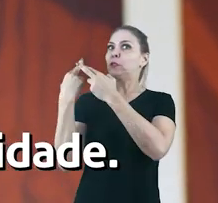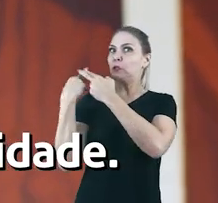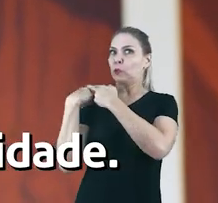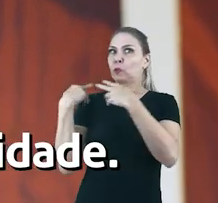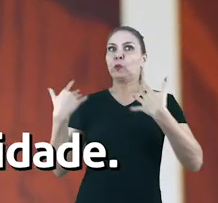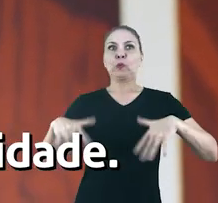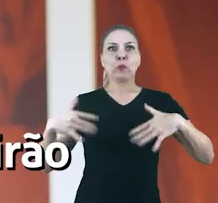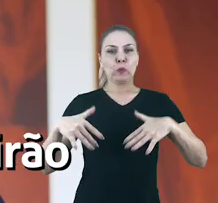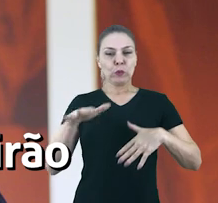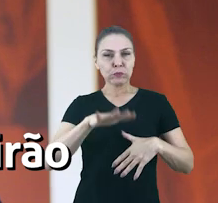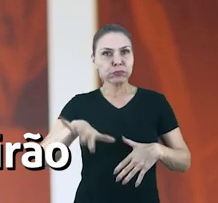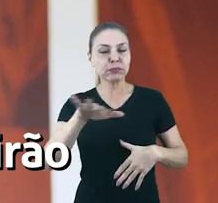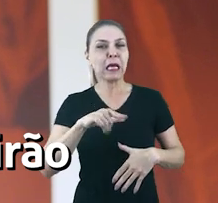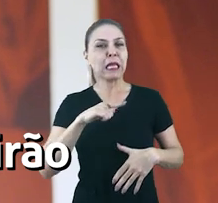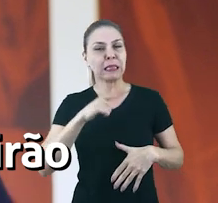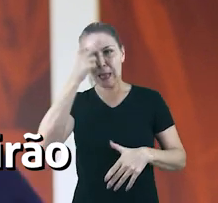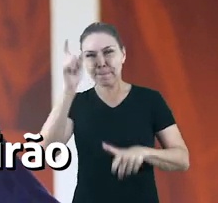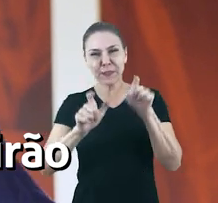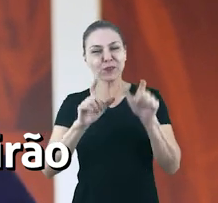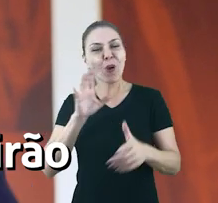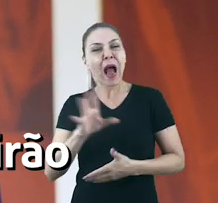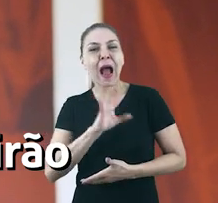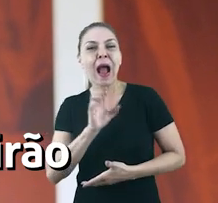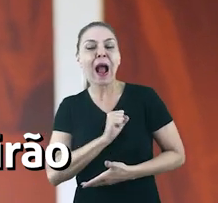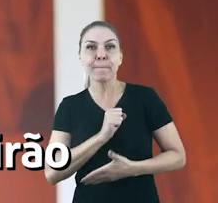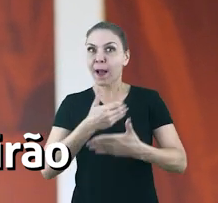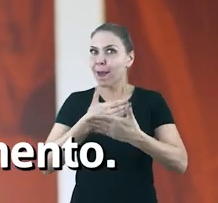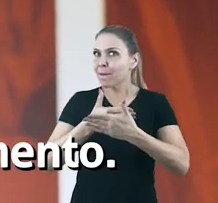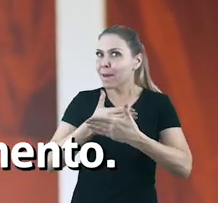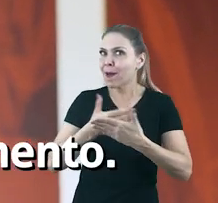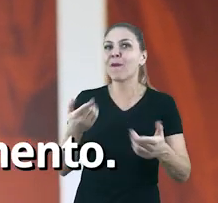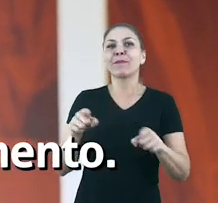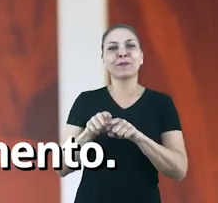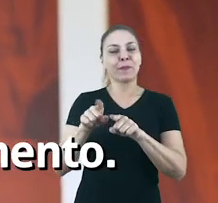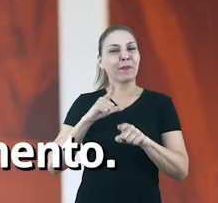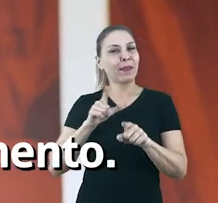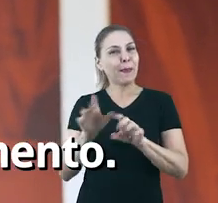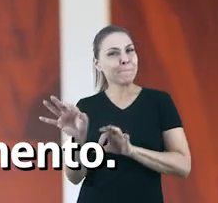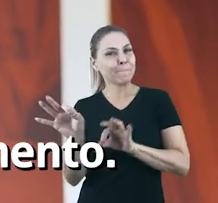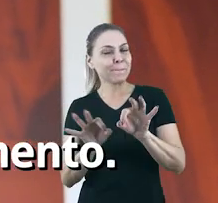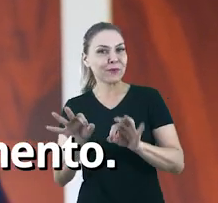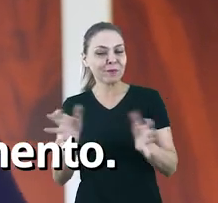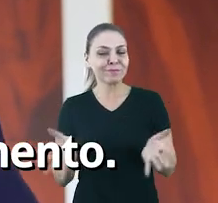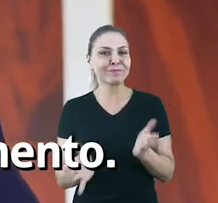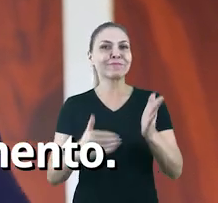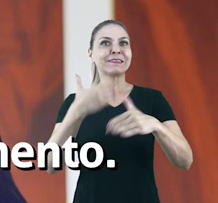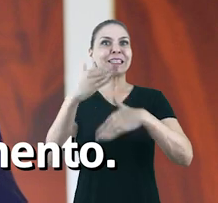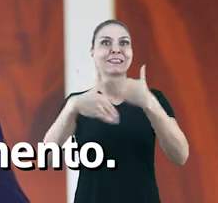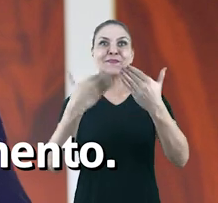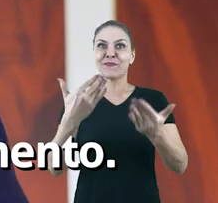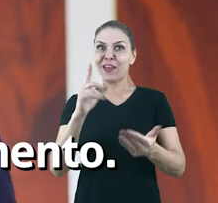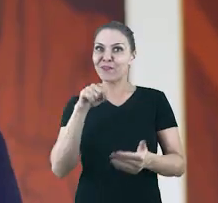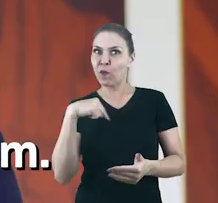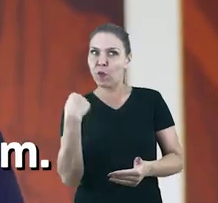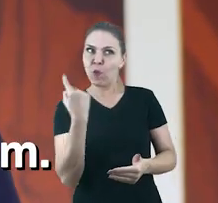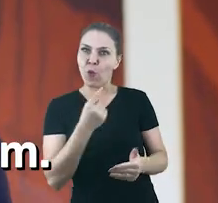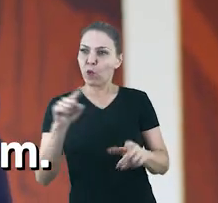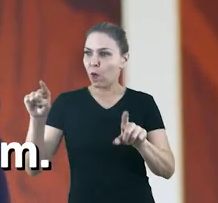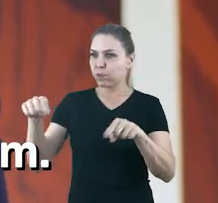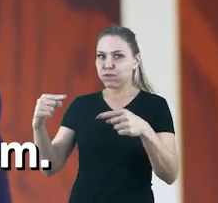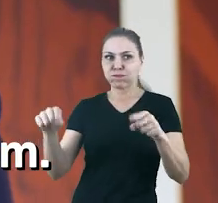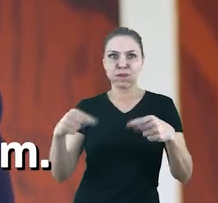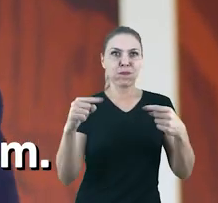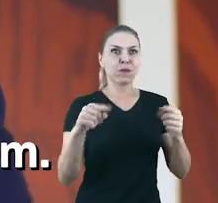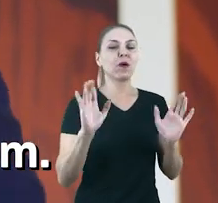grande responsabilidade. Uma frente que reúne gente que ama Ribeirão e que tem um grande projeto de desenvolvimento.